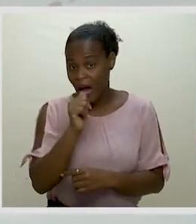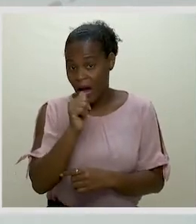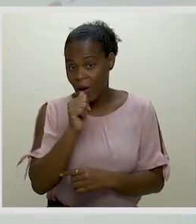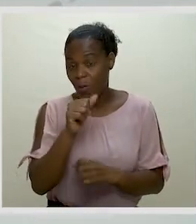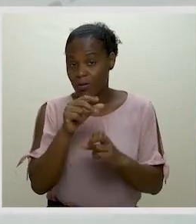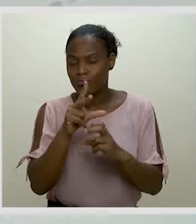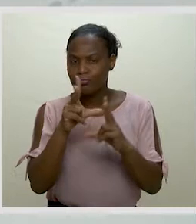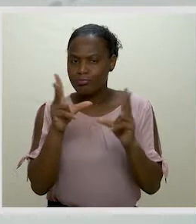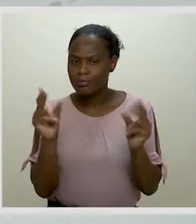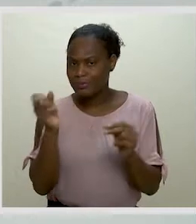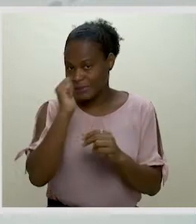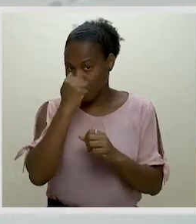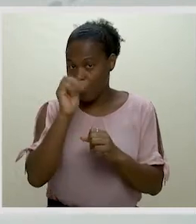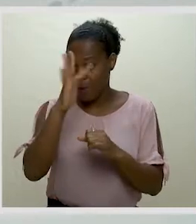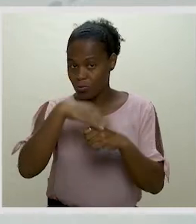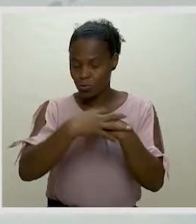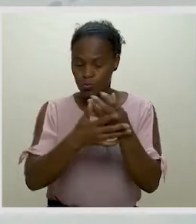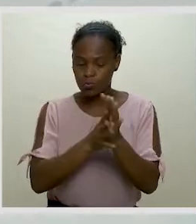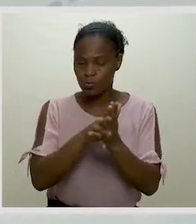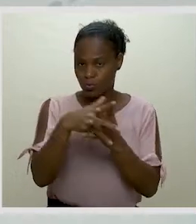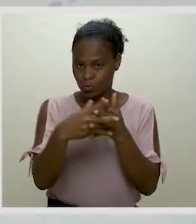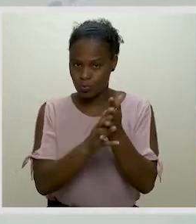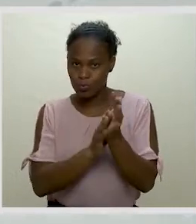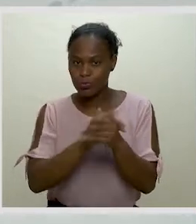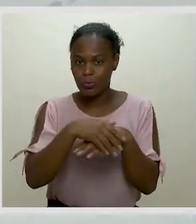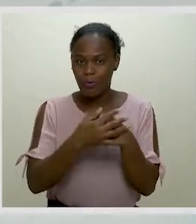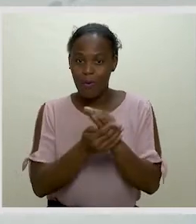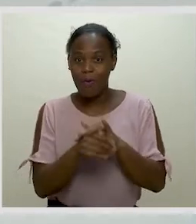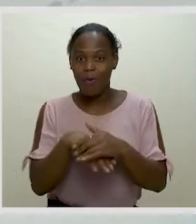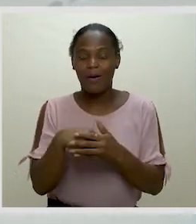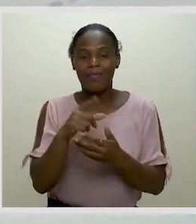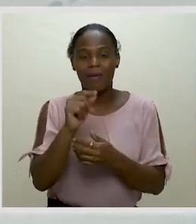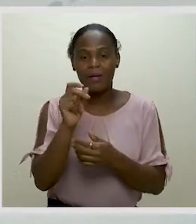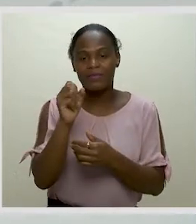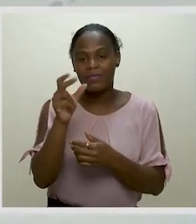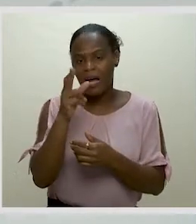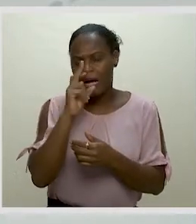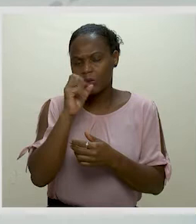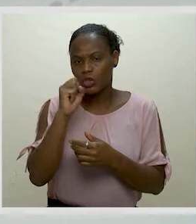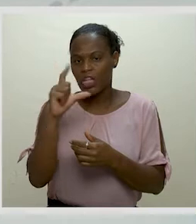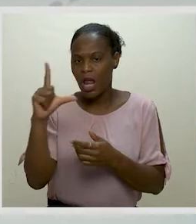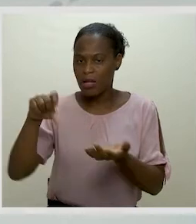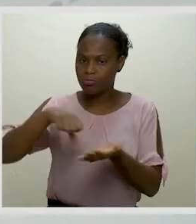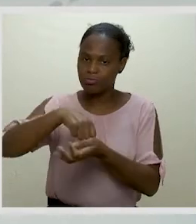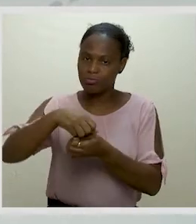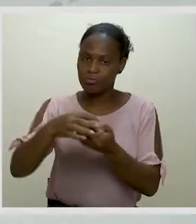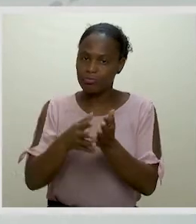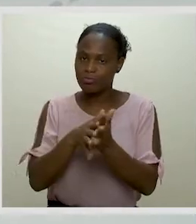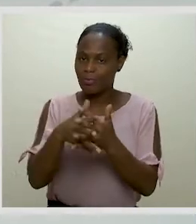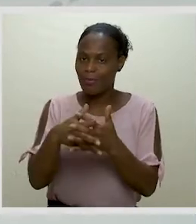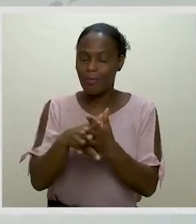água corrente e sabão para lavar as mãos. Utilizem álcool gel para desinfetar as